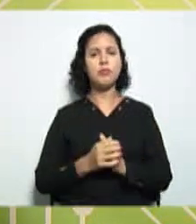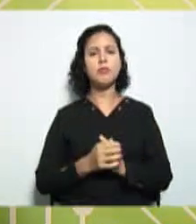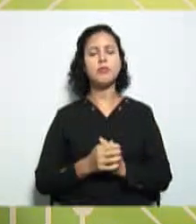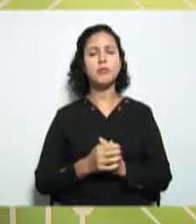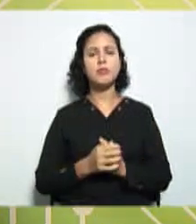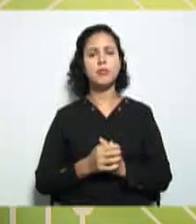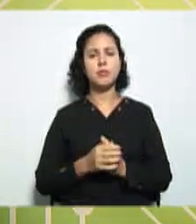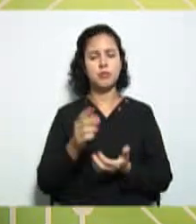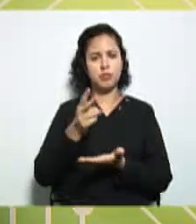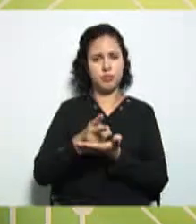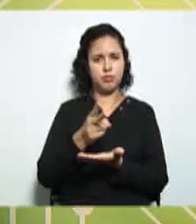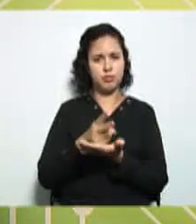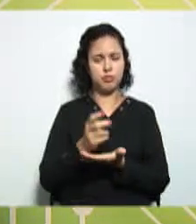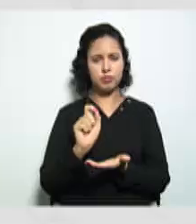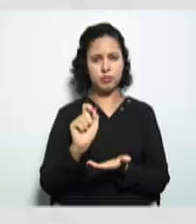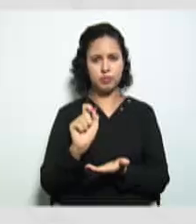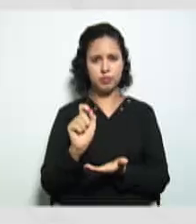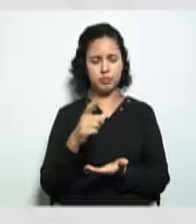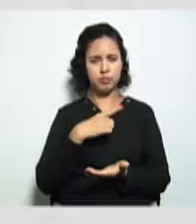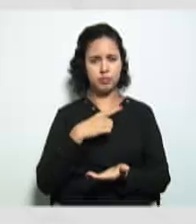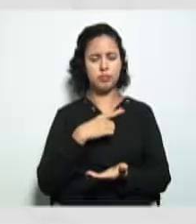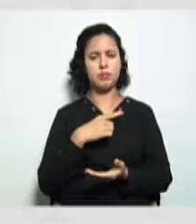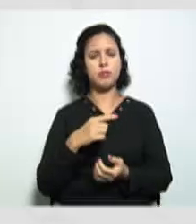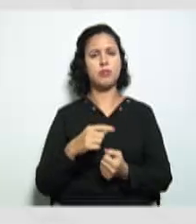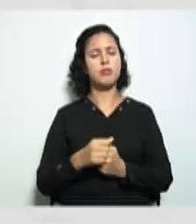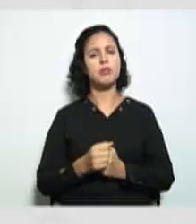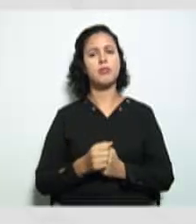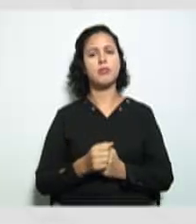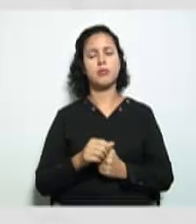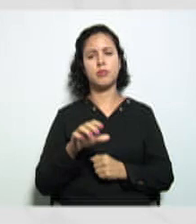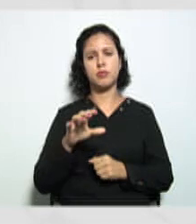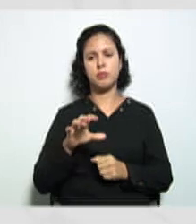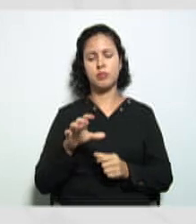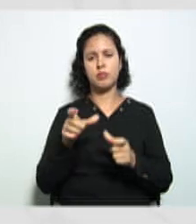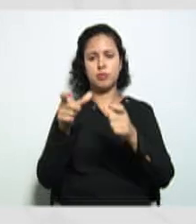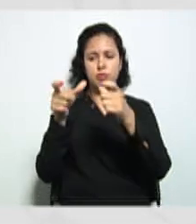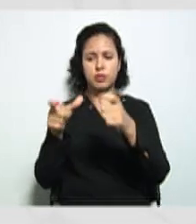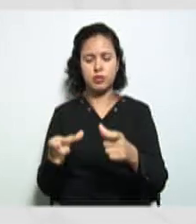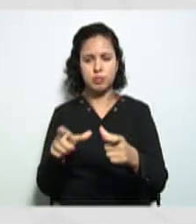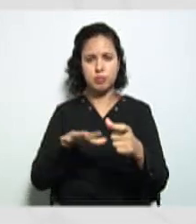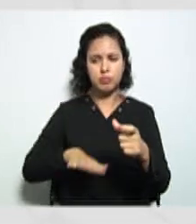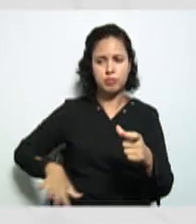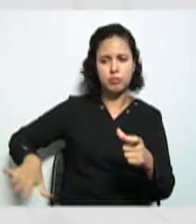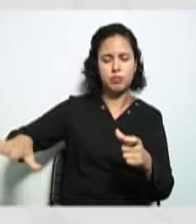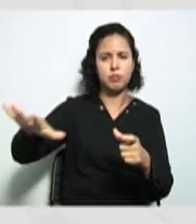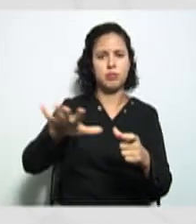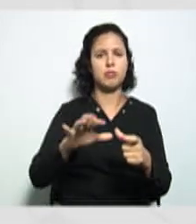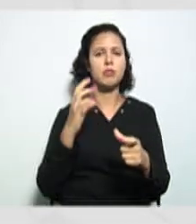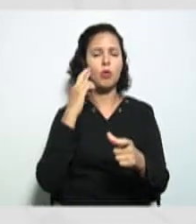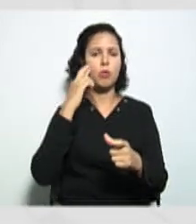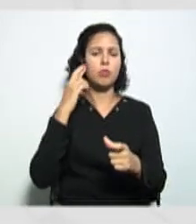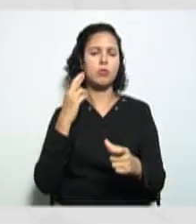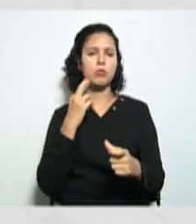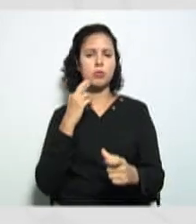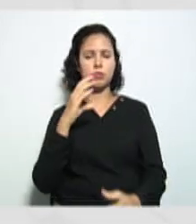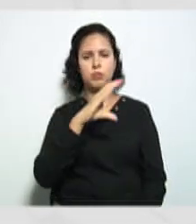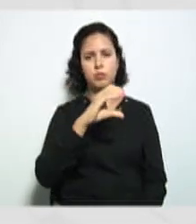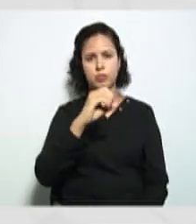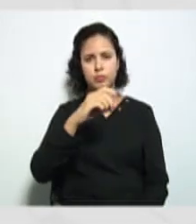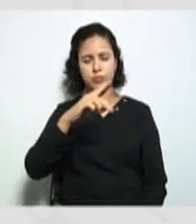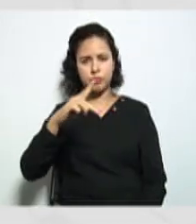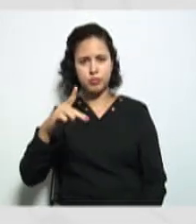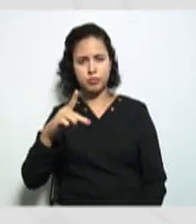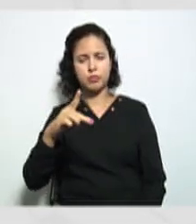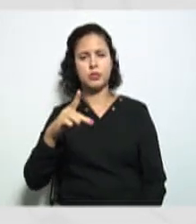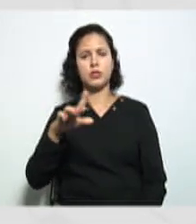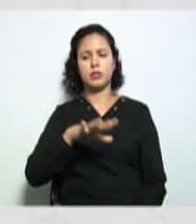Então, continuando, nós temos aqui o campo de atuação de cooperativas em Rondônia. Como é que está esse campo